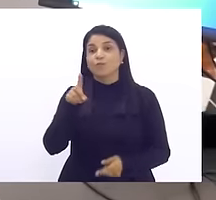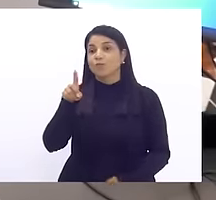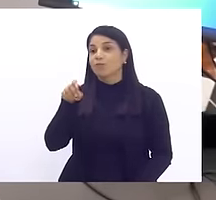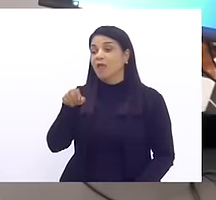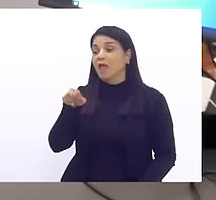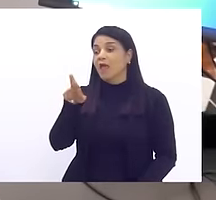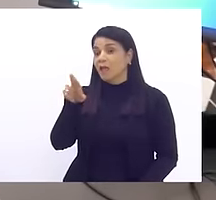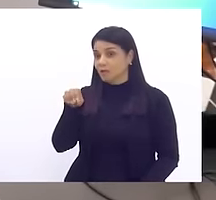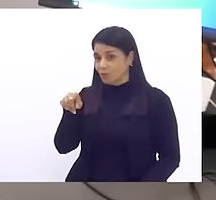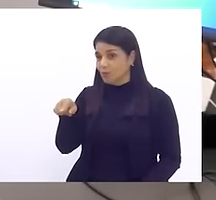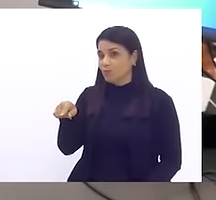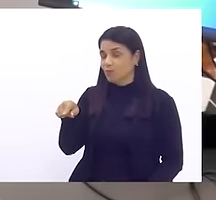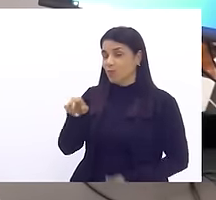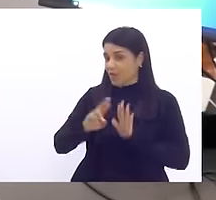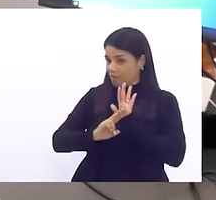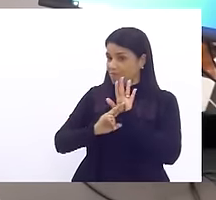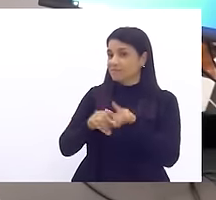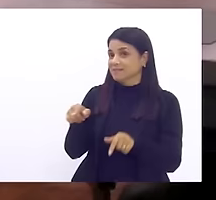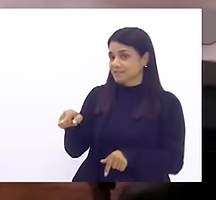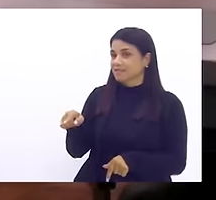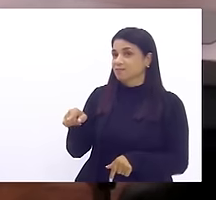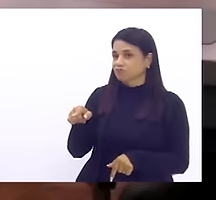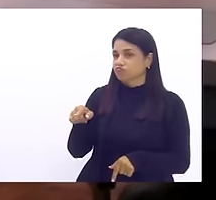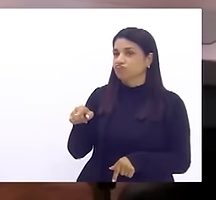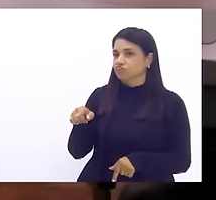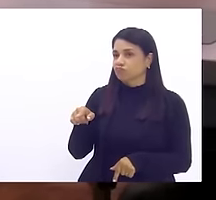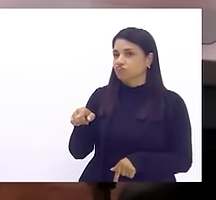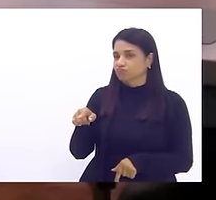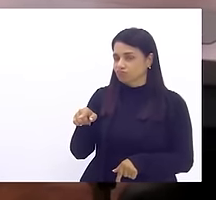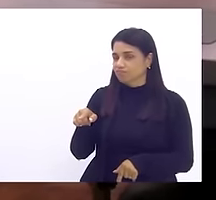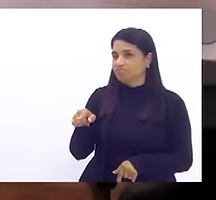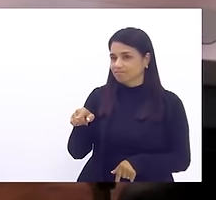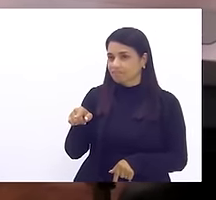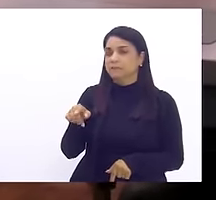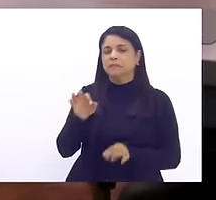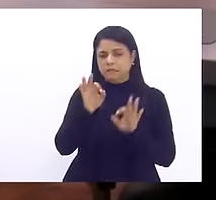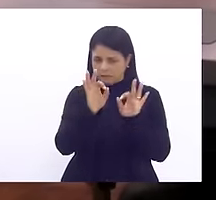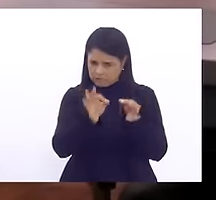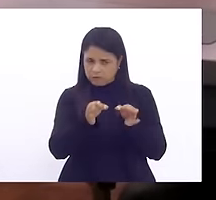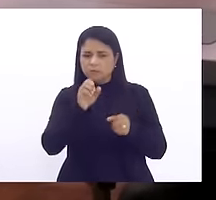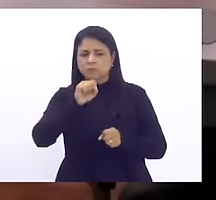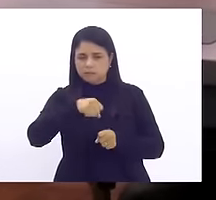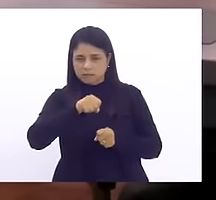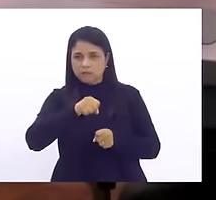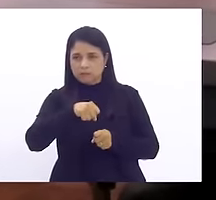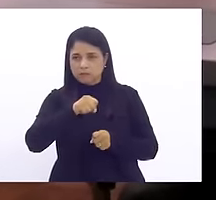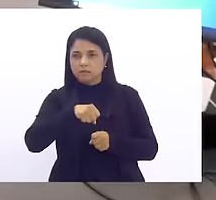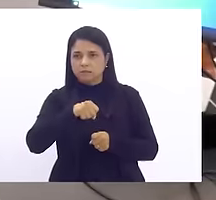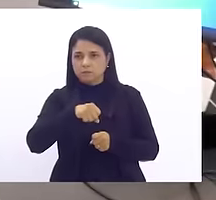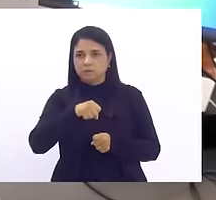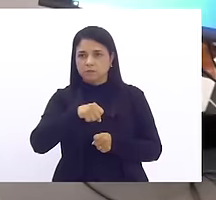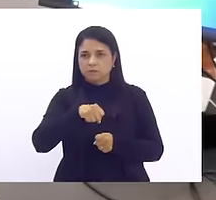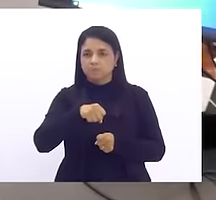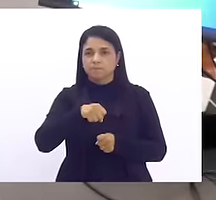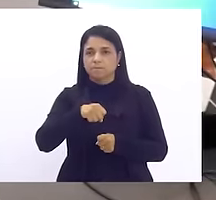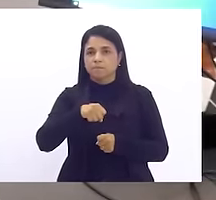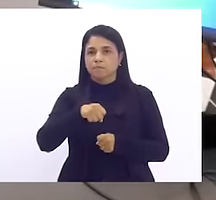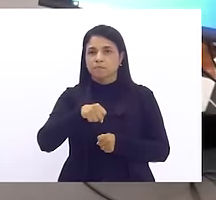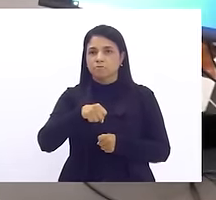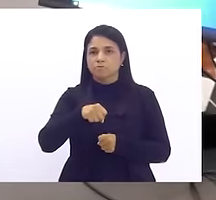sim sem dúvida o branco que anda com sirene